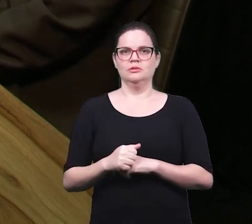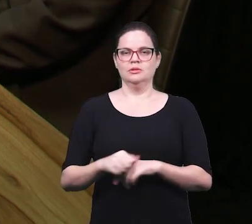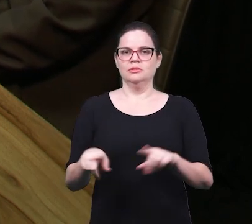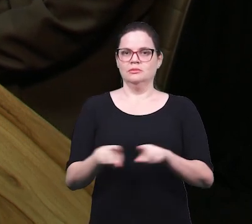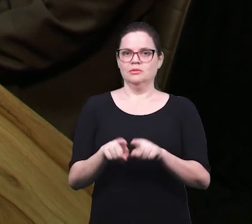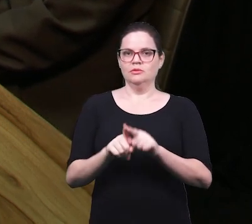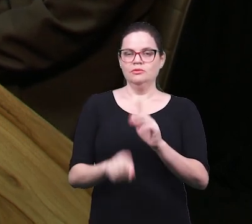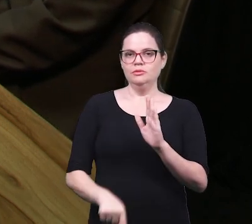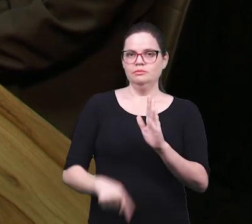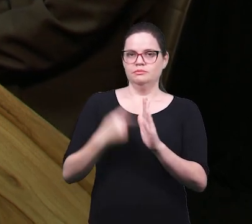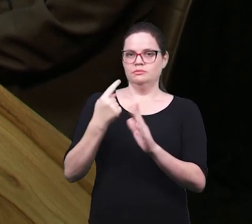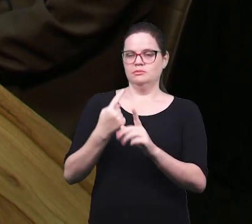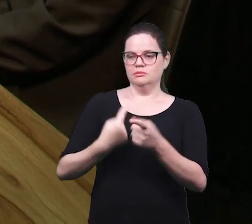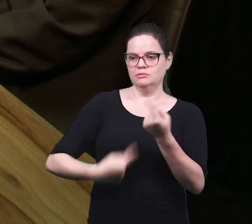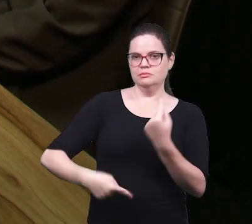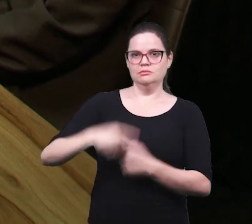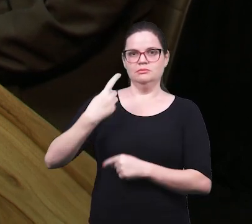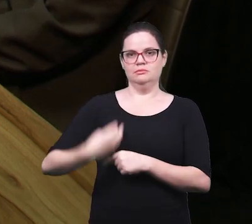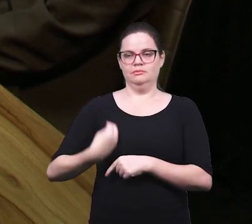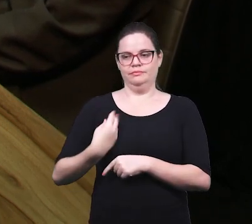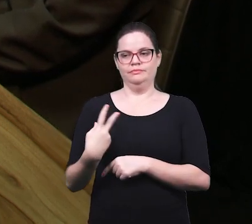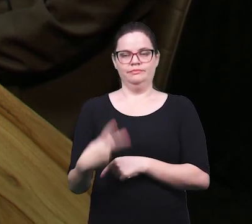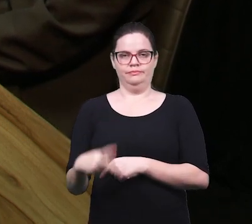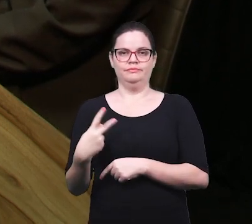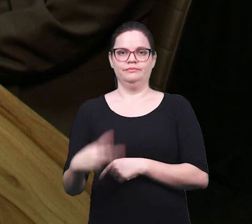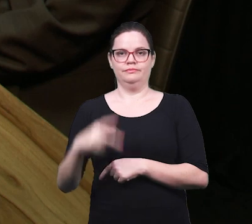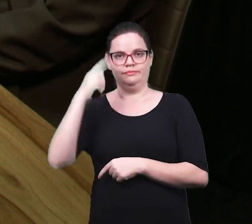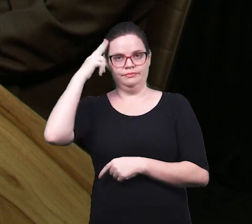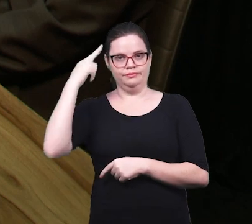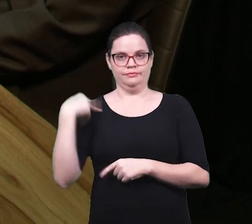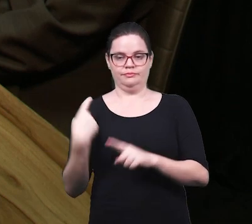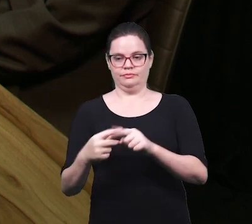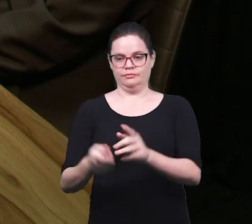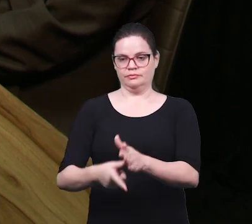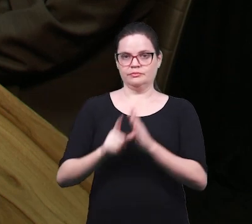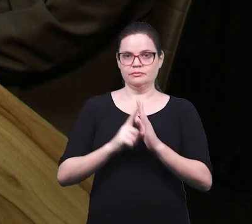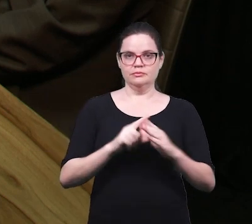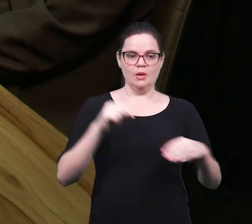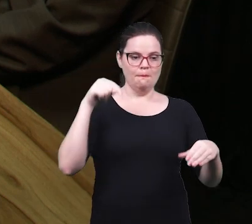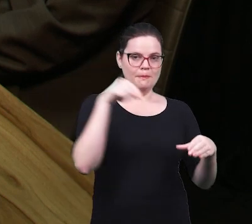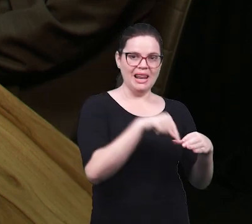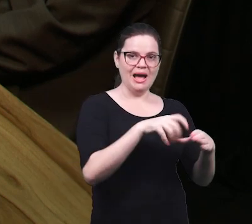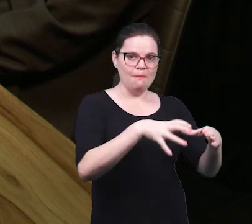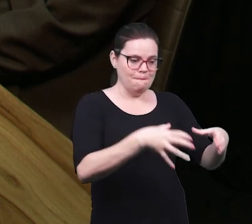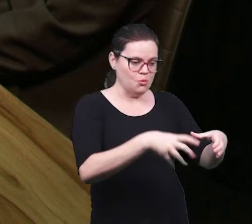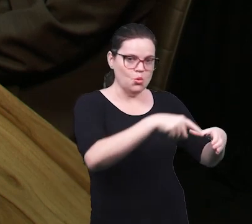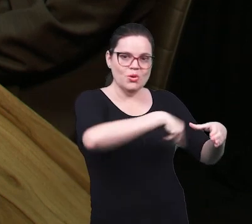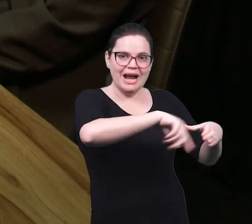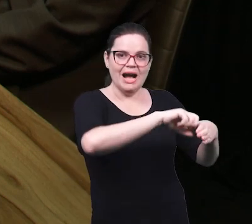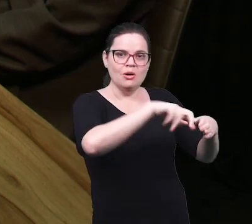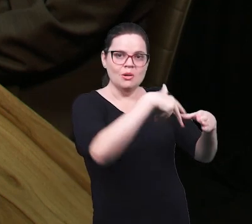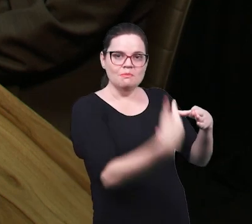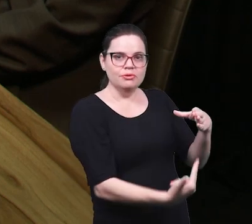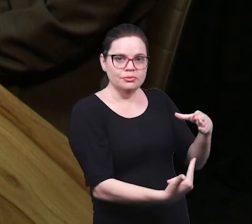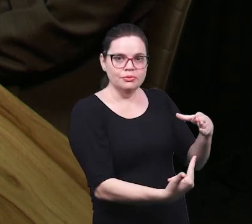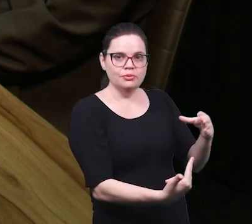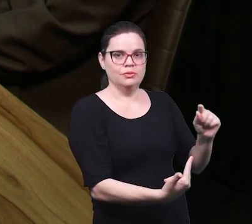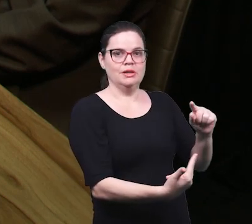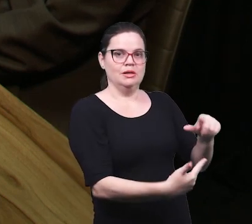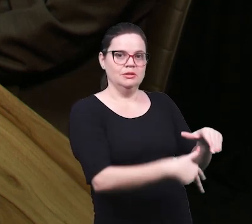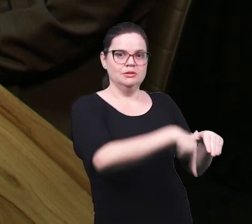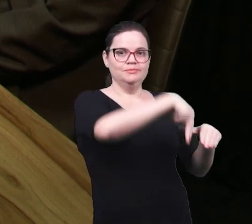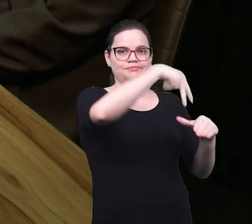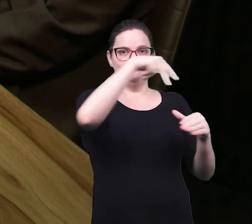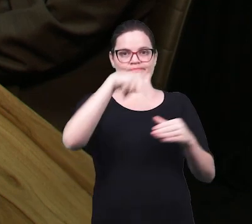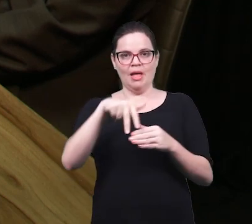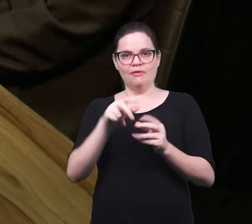você logo vê um primeiro degrau, né? Uma primeira mudança de vida, né? Sim. Ele sai de uma cova rasa, sai de um homem que